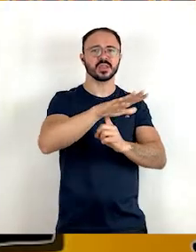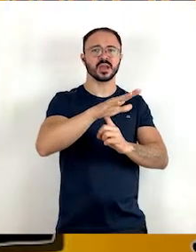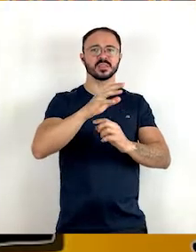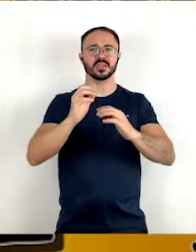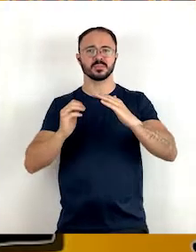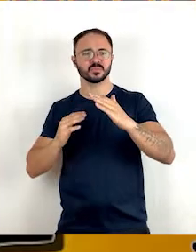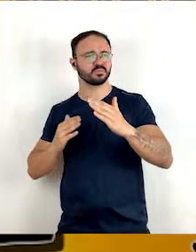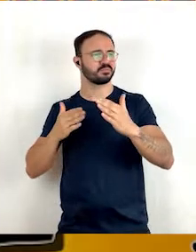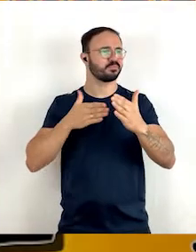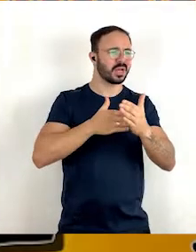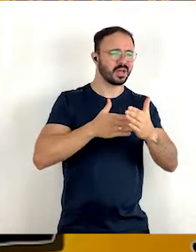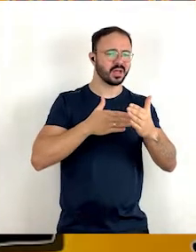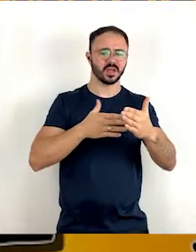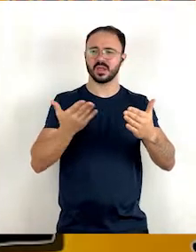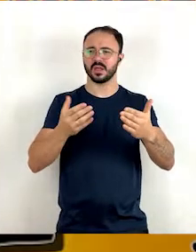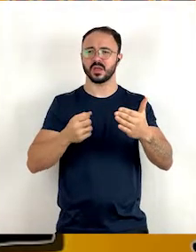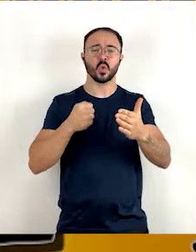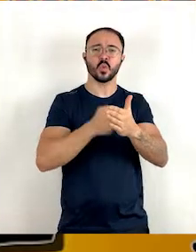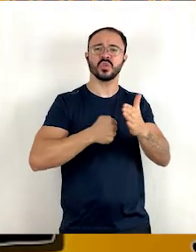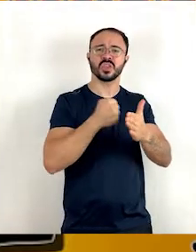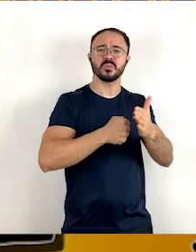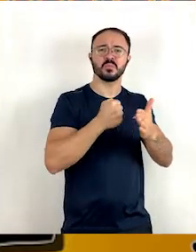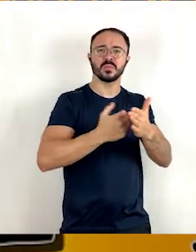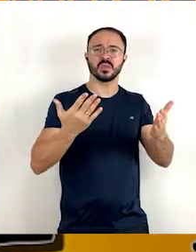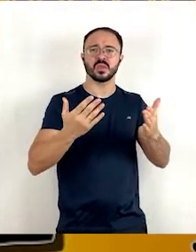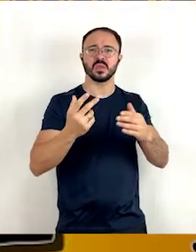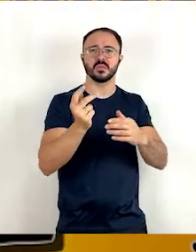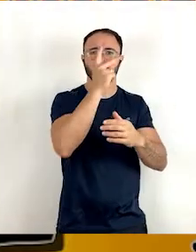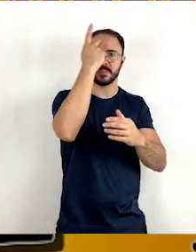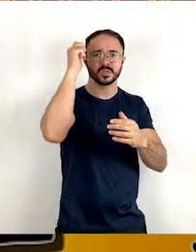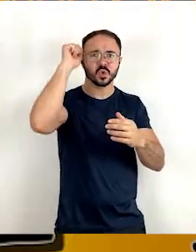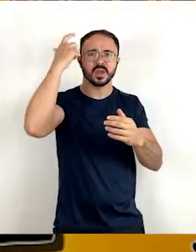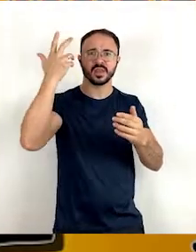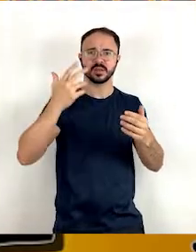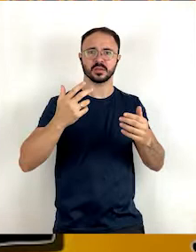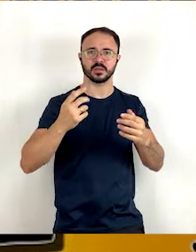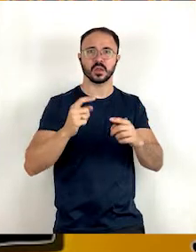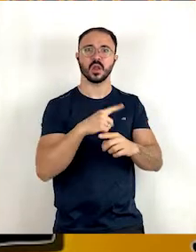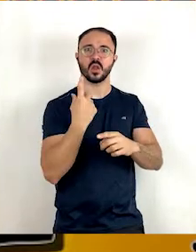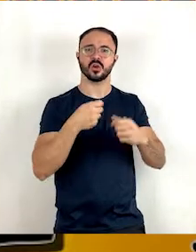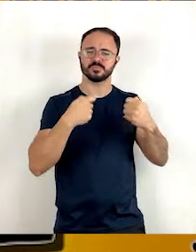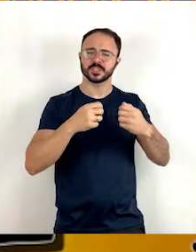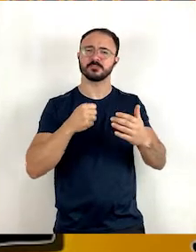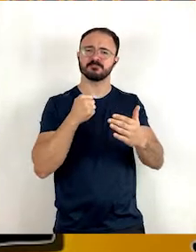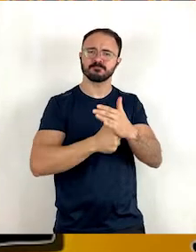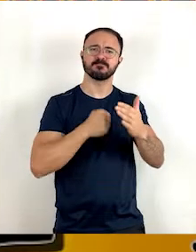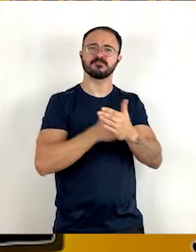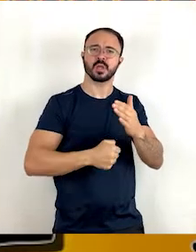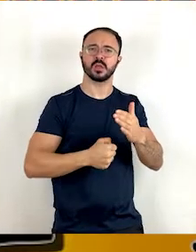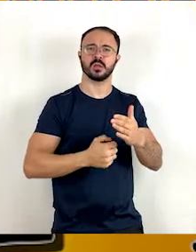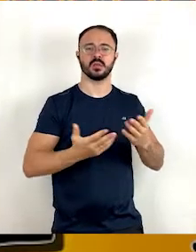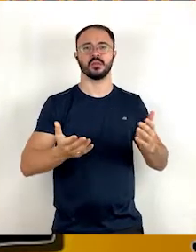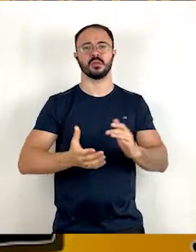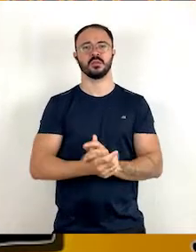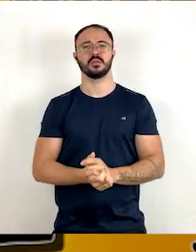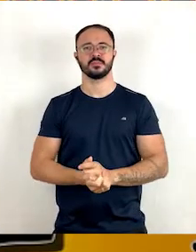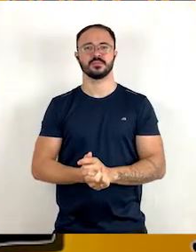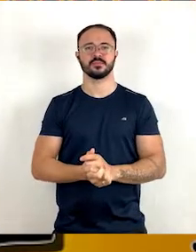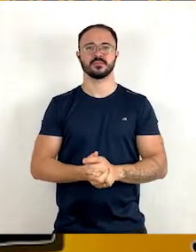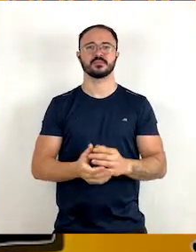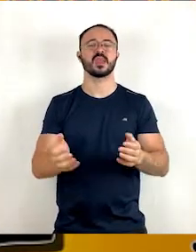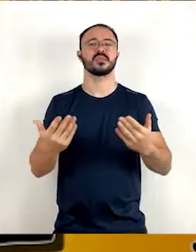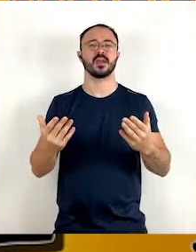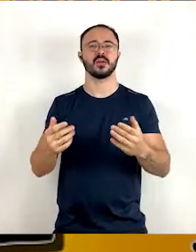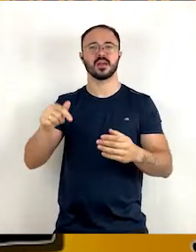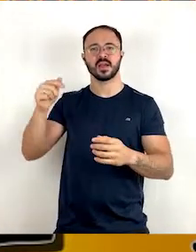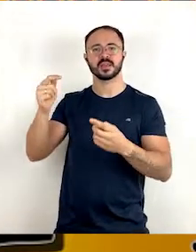coloca um limite. E dentro desse limite, a gente romper, sair dele, se faz necessário. Tá? Então,